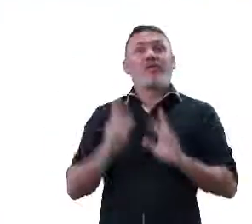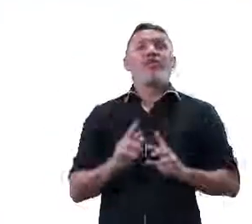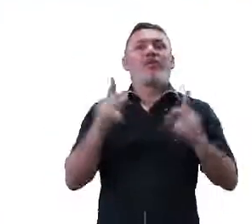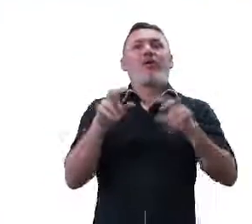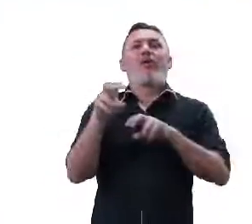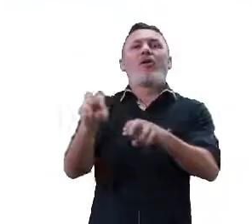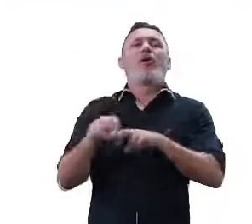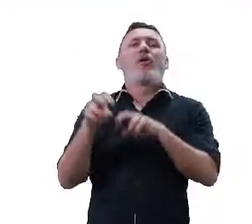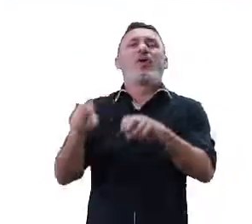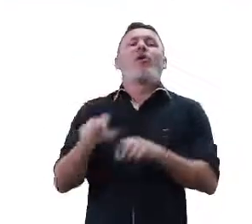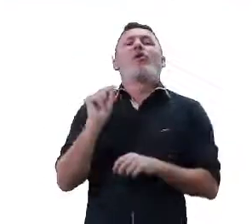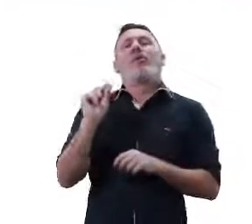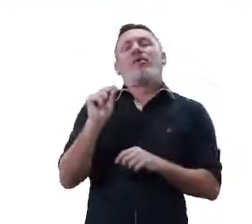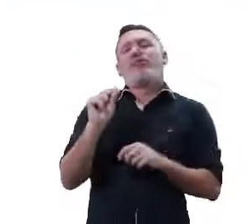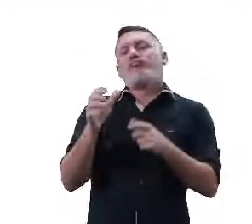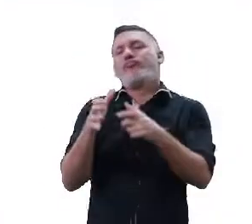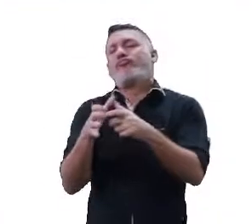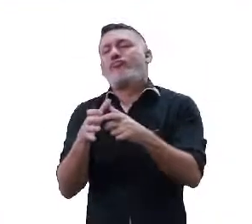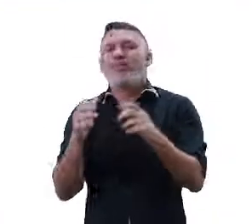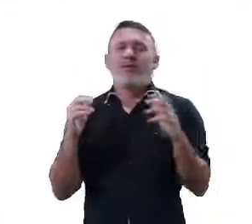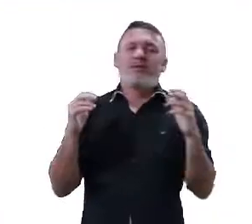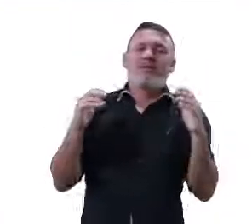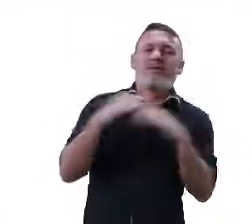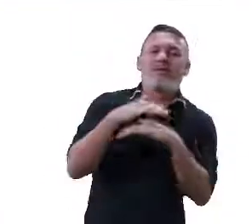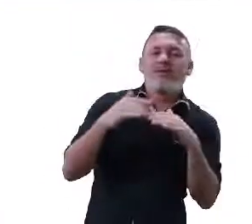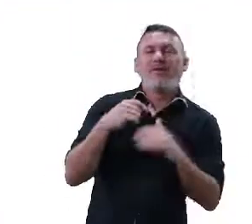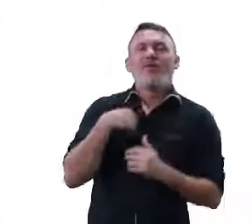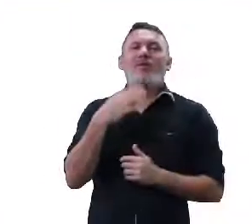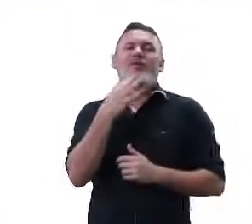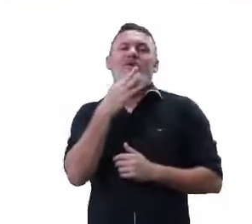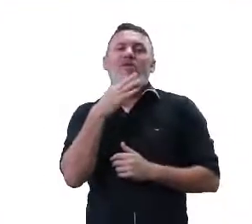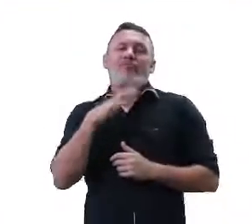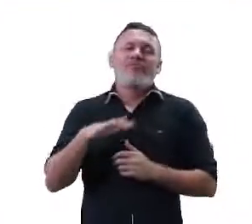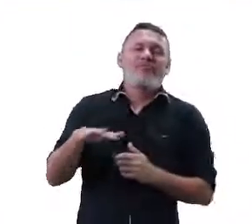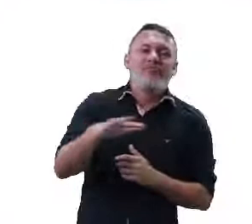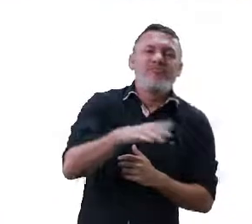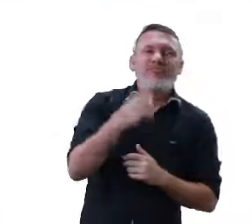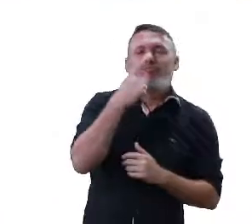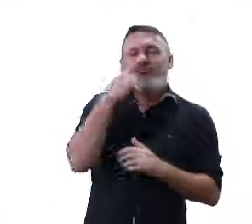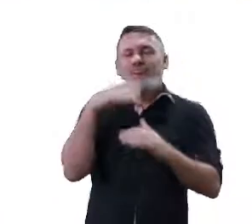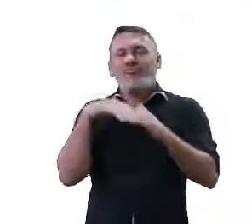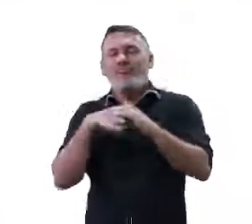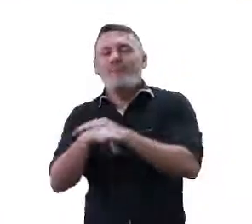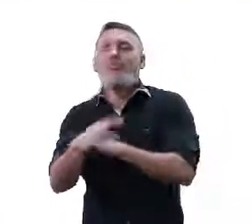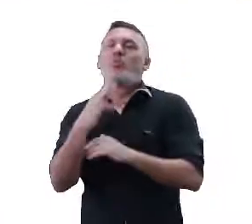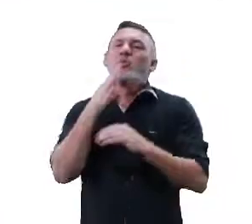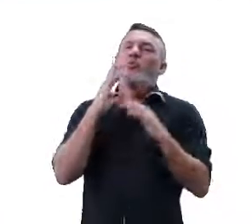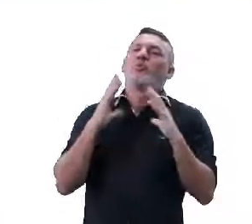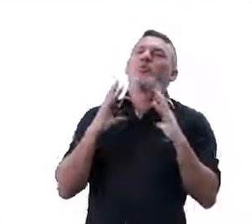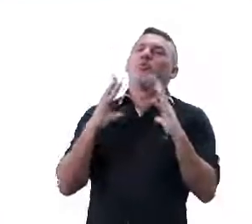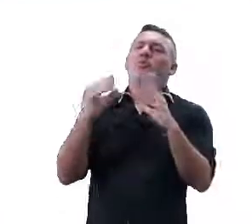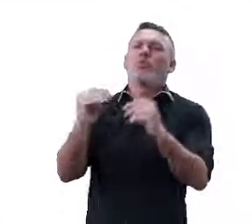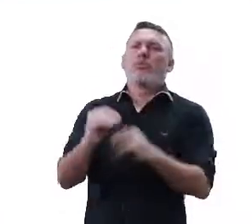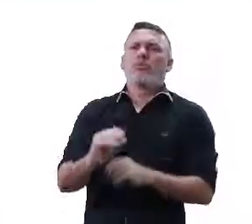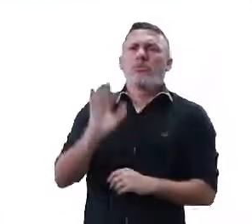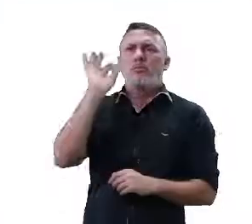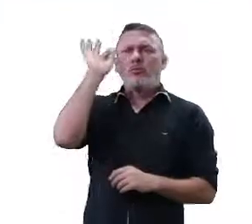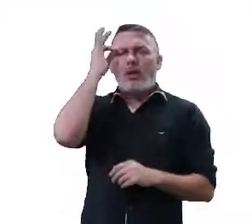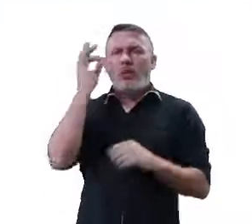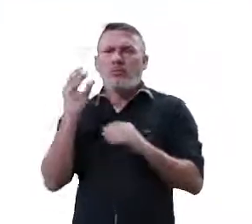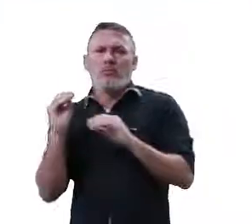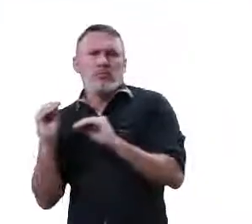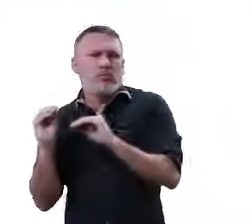onde um sujeito vivia numa vila ou numa pequena cidade, né, e conhecia, digamos, quase todo mundo. De repente,